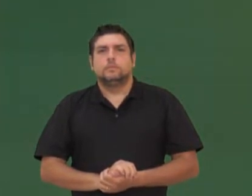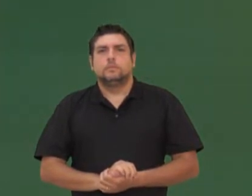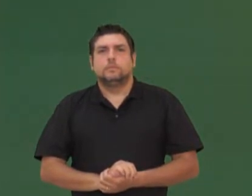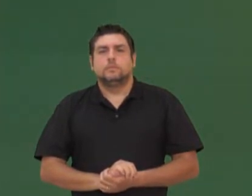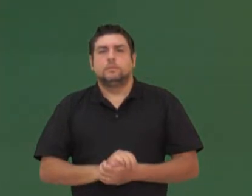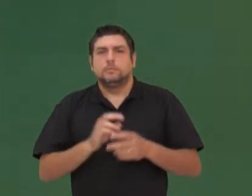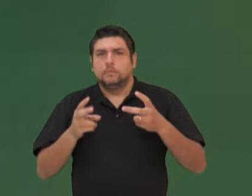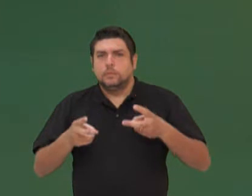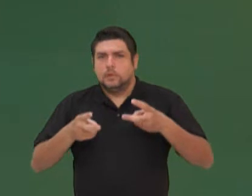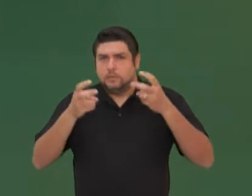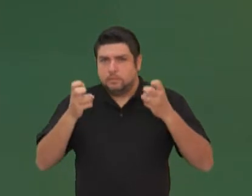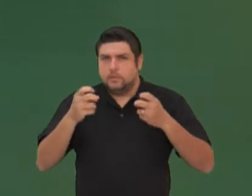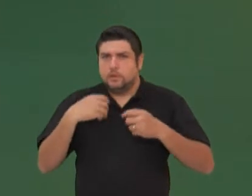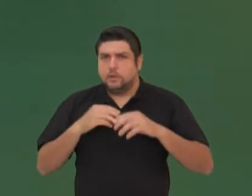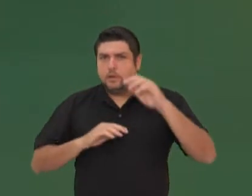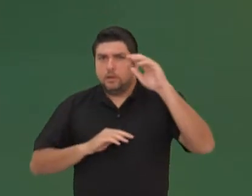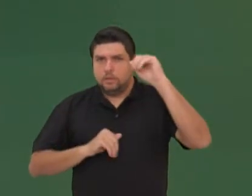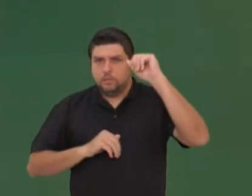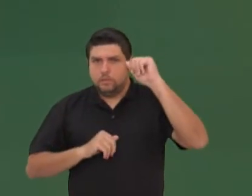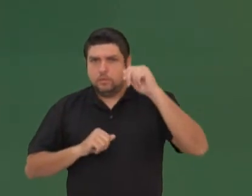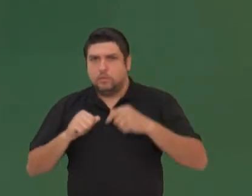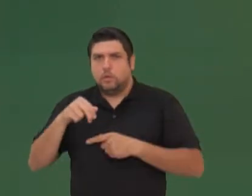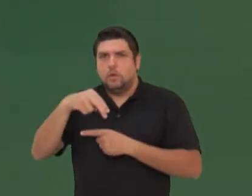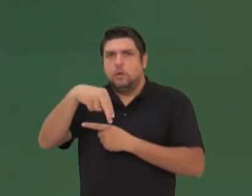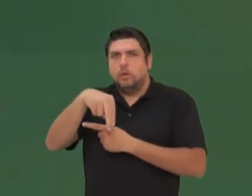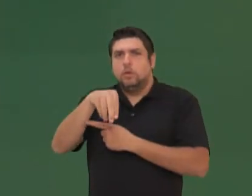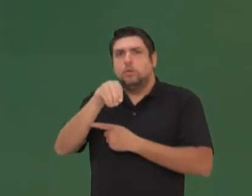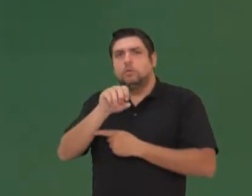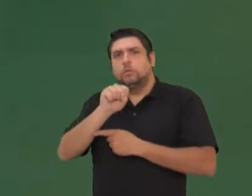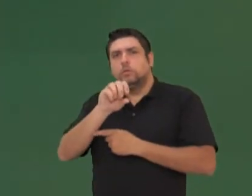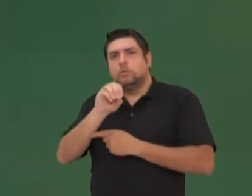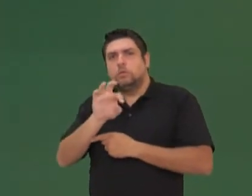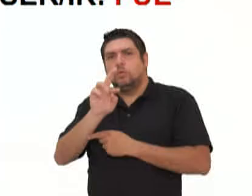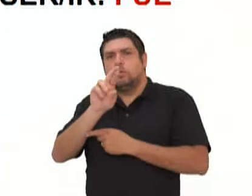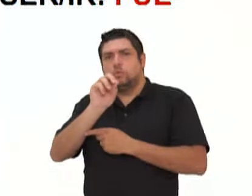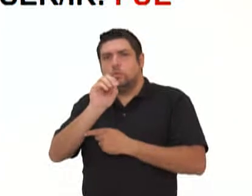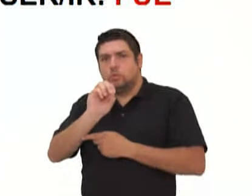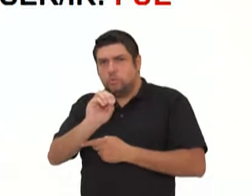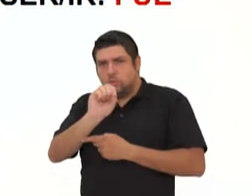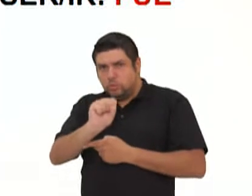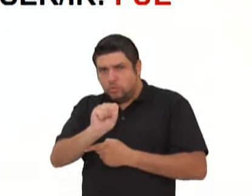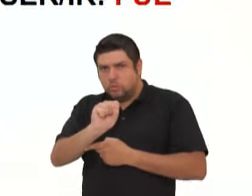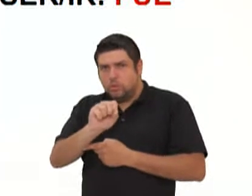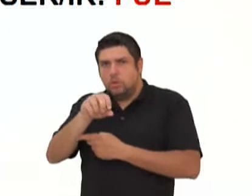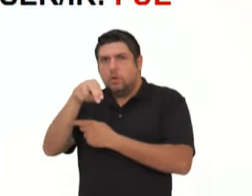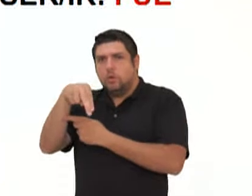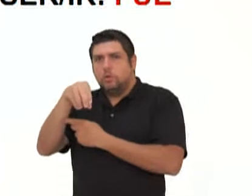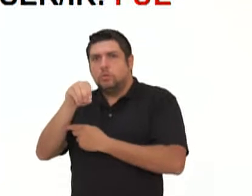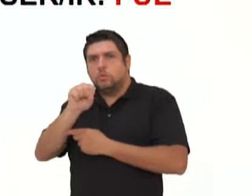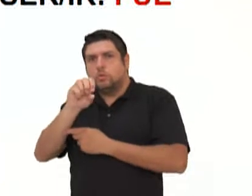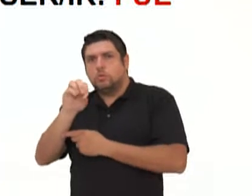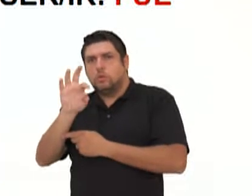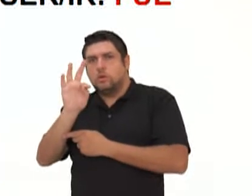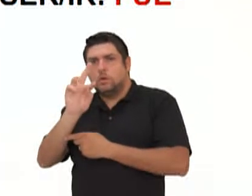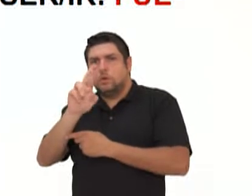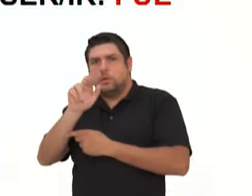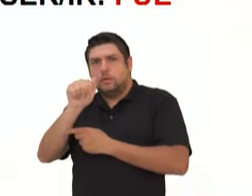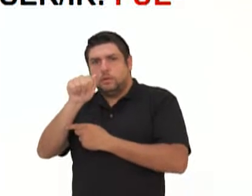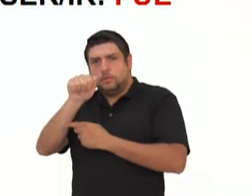feminina. Nosotros, nosotras. Em português, não. Nós. Habláramos, hablásemos.